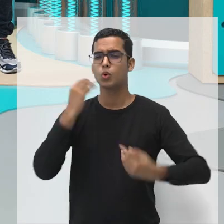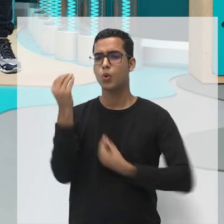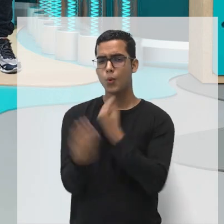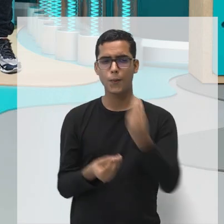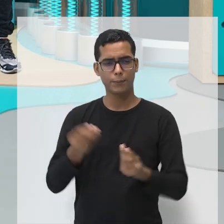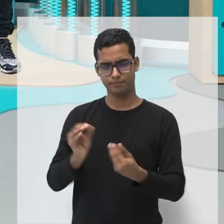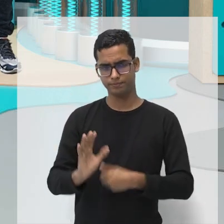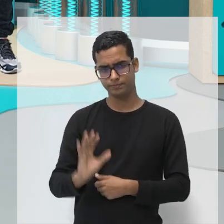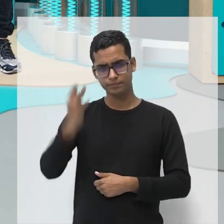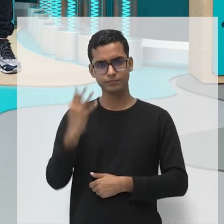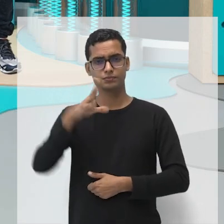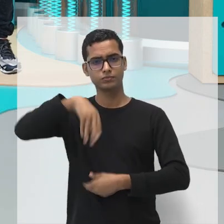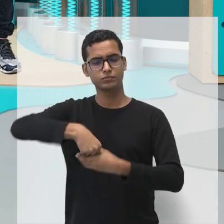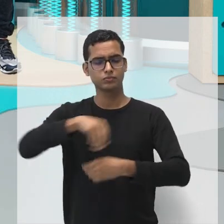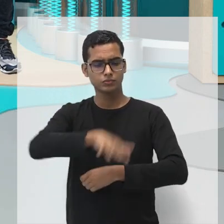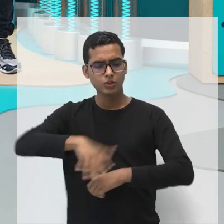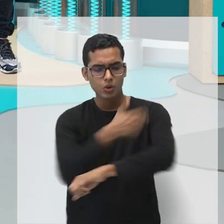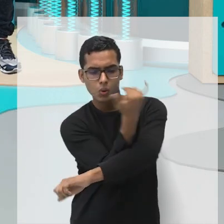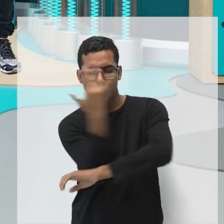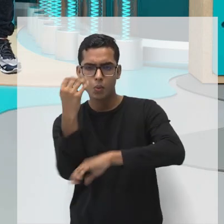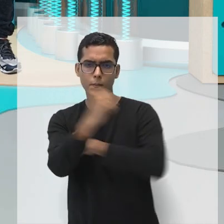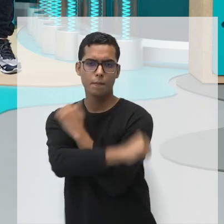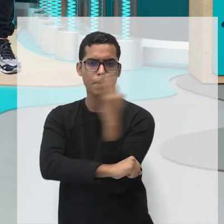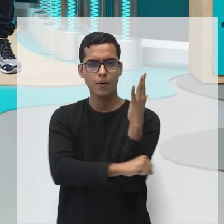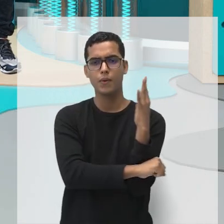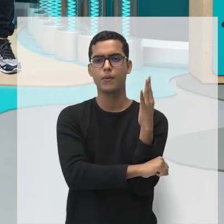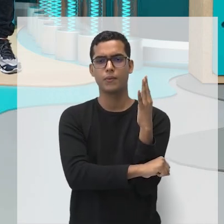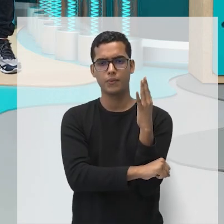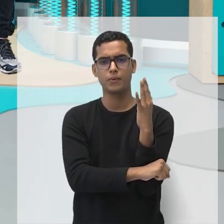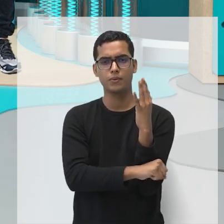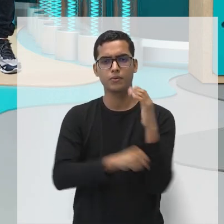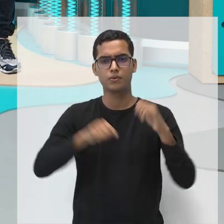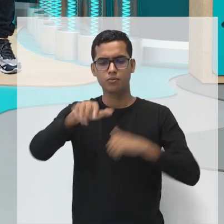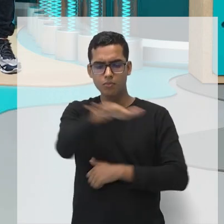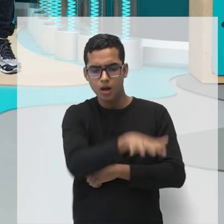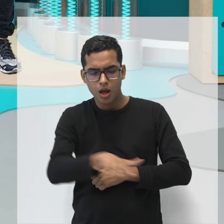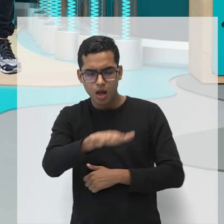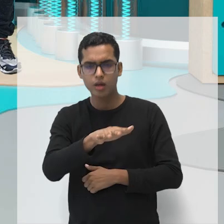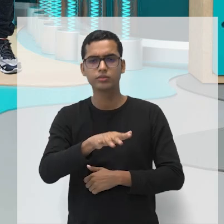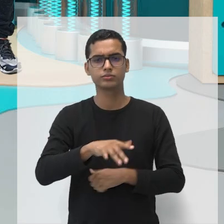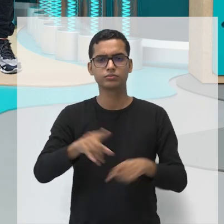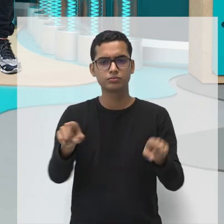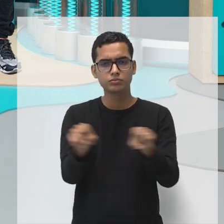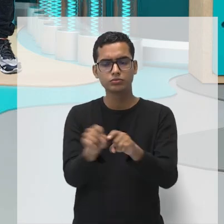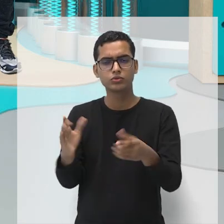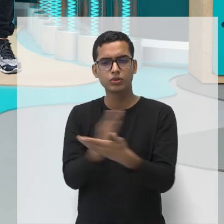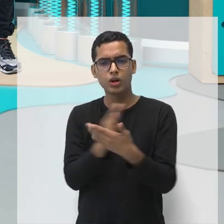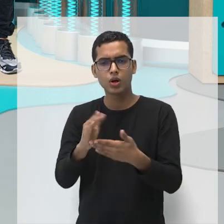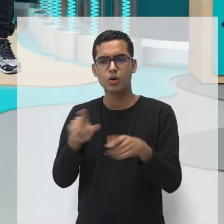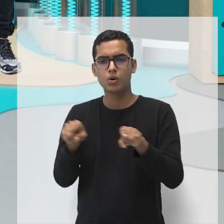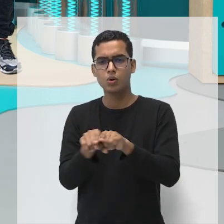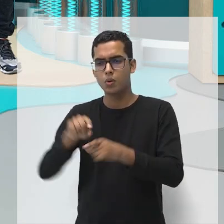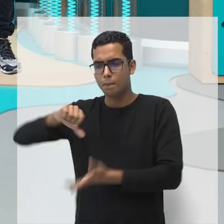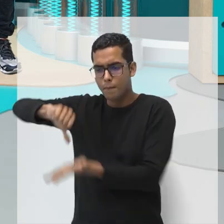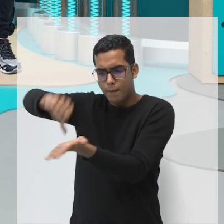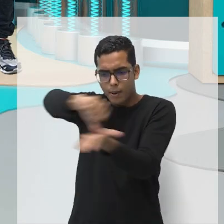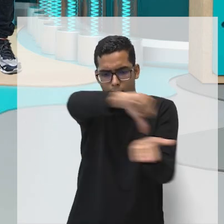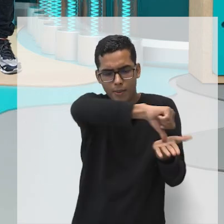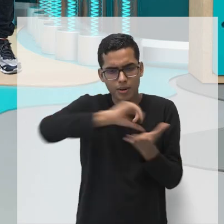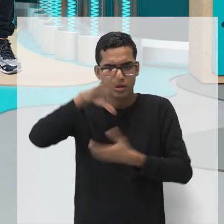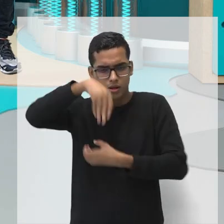olha só, no mato. Quando digo no mato, é em uma área de floresta com alguns pontos demarcados, alguns